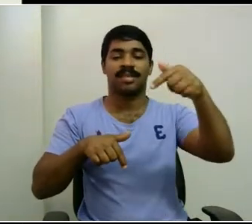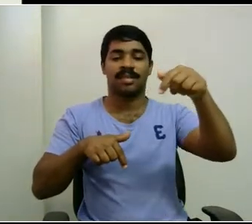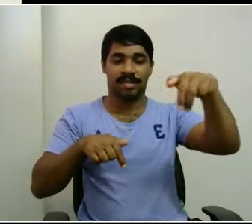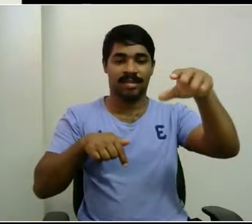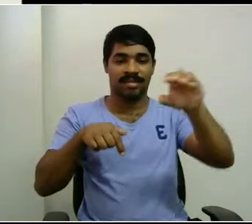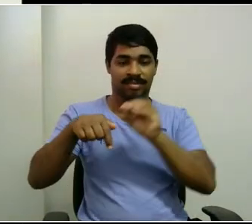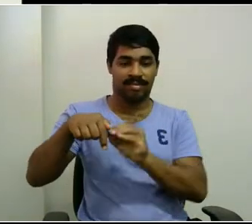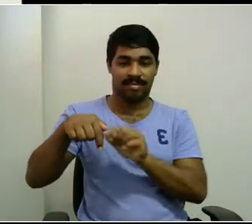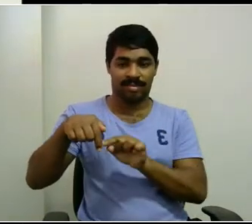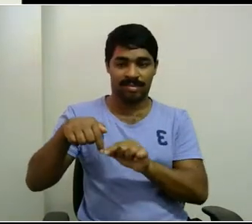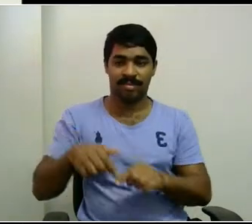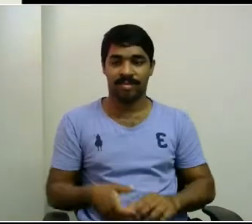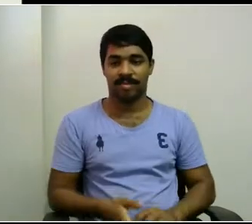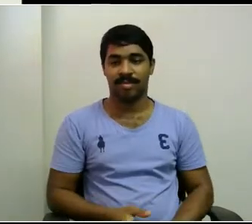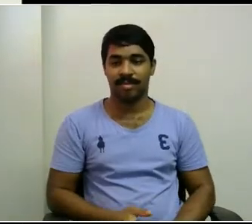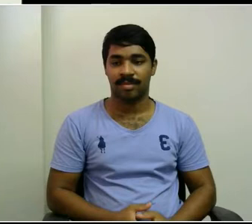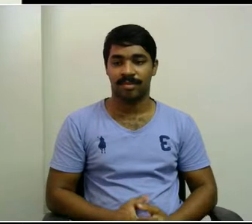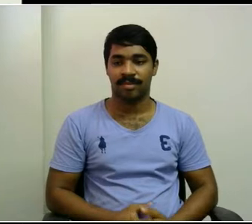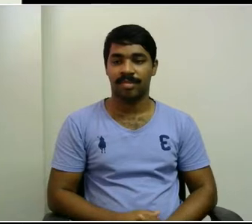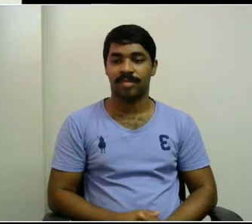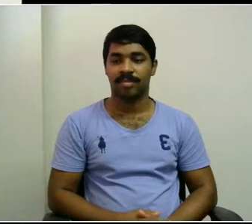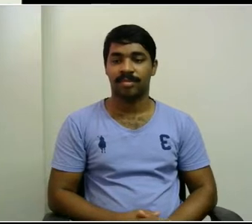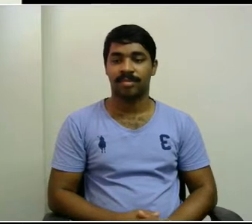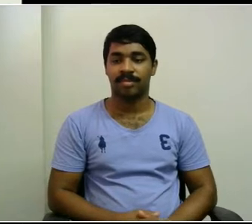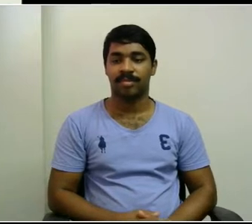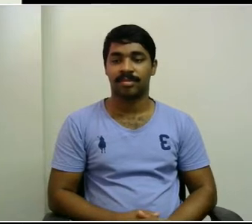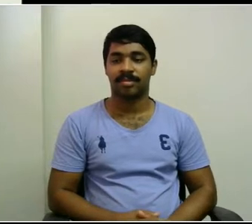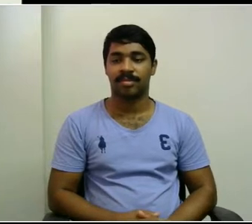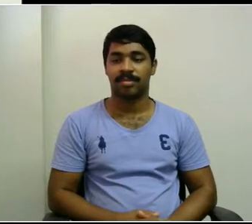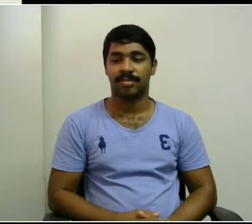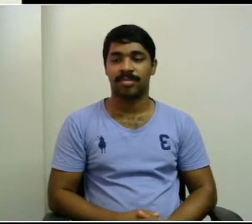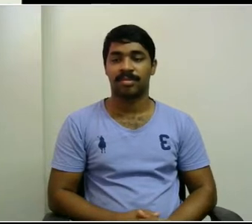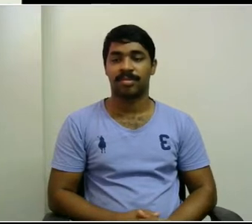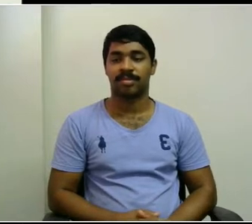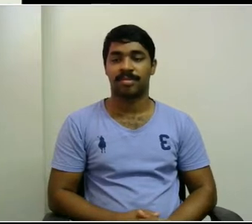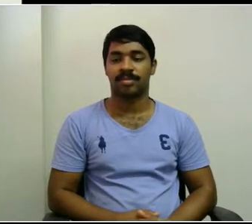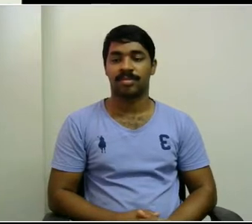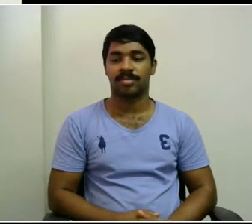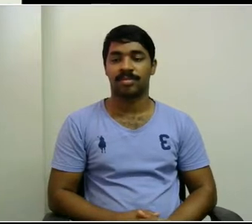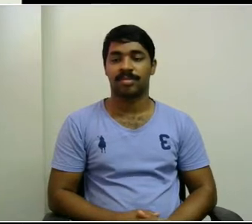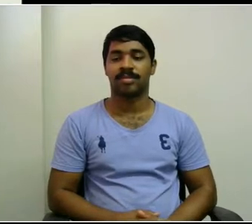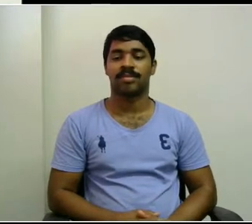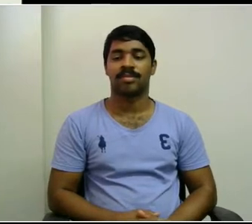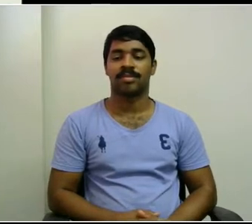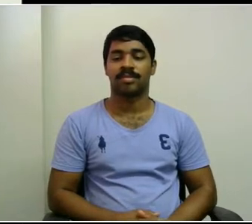tem que ser maior que 350. Então, N tem que ser maior que